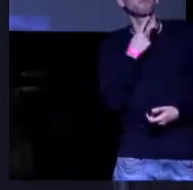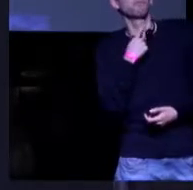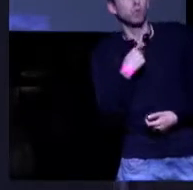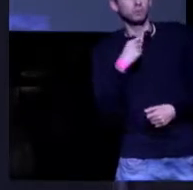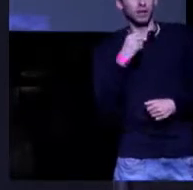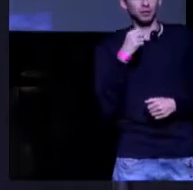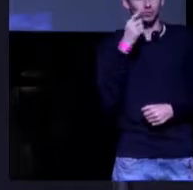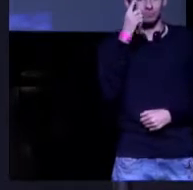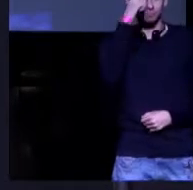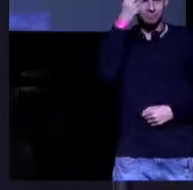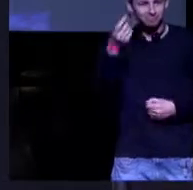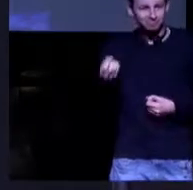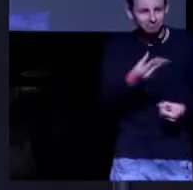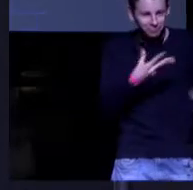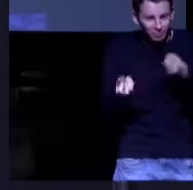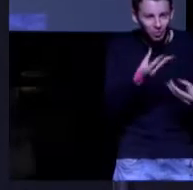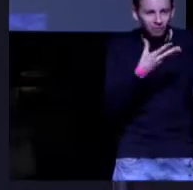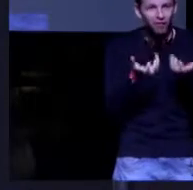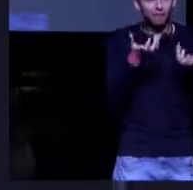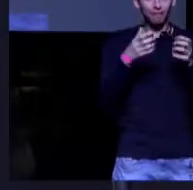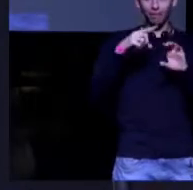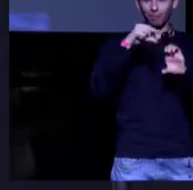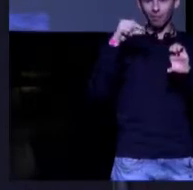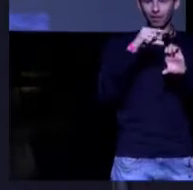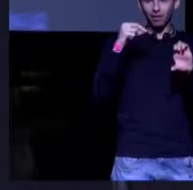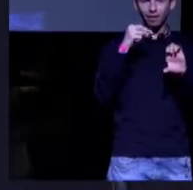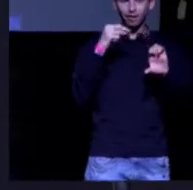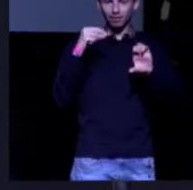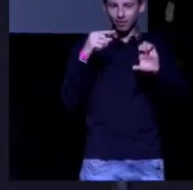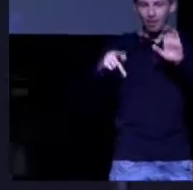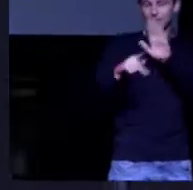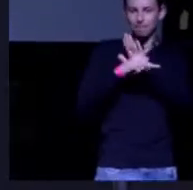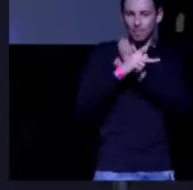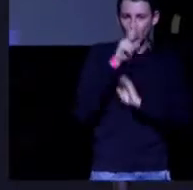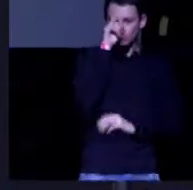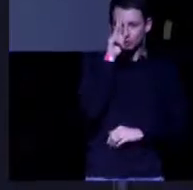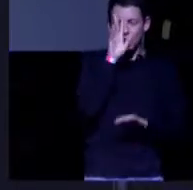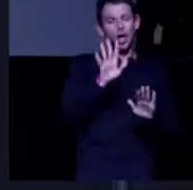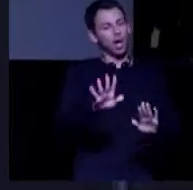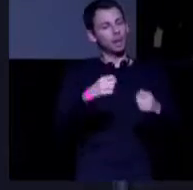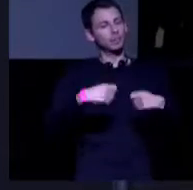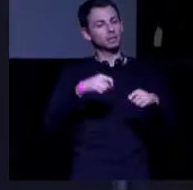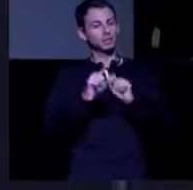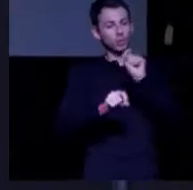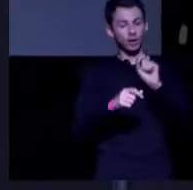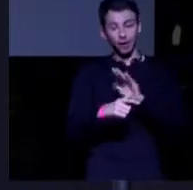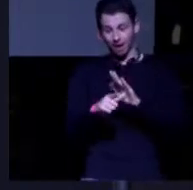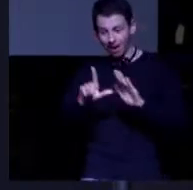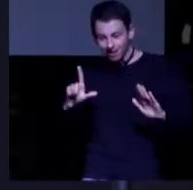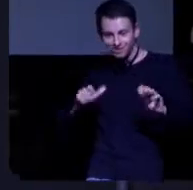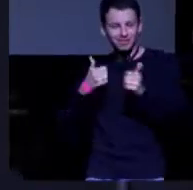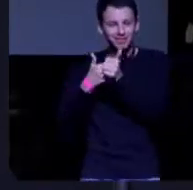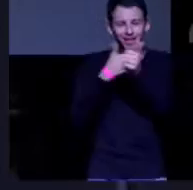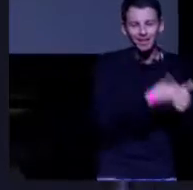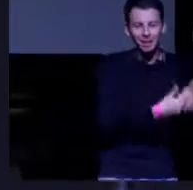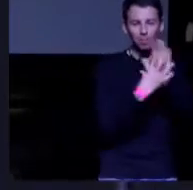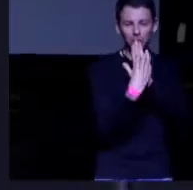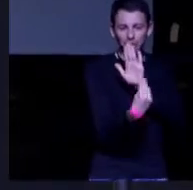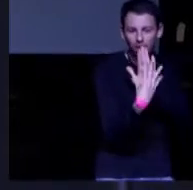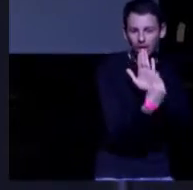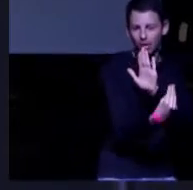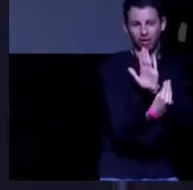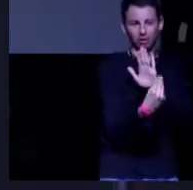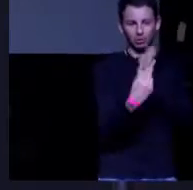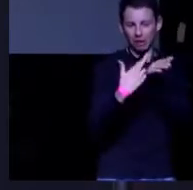empreender sua própria história precisa antes de seguir modelos e cartilhas